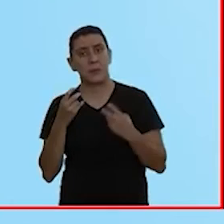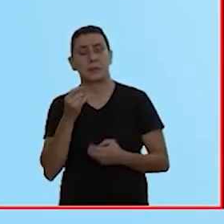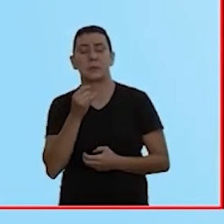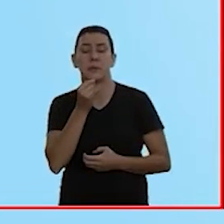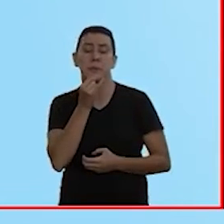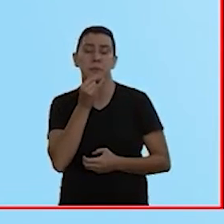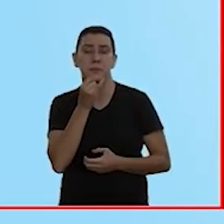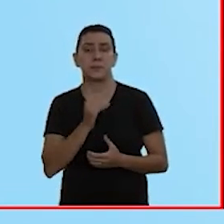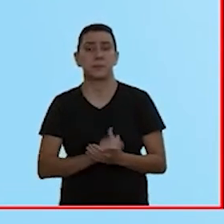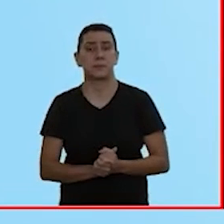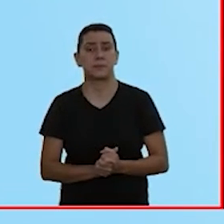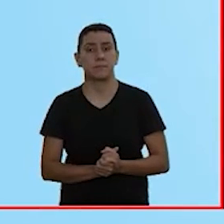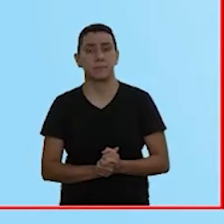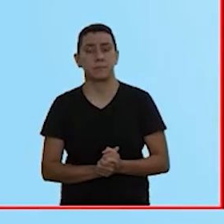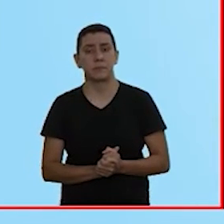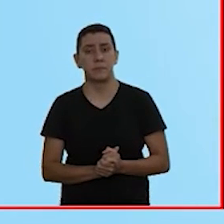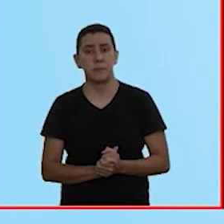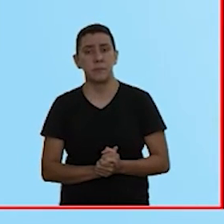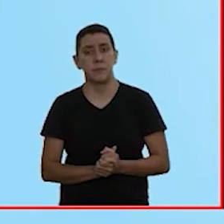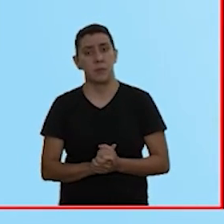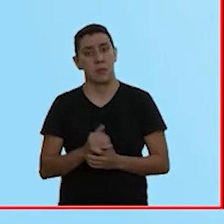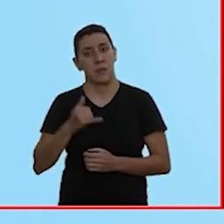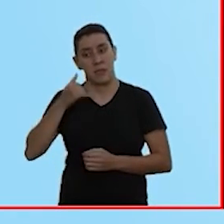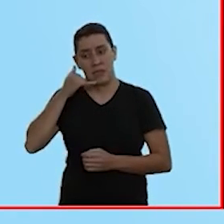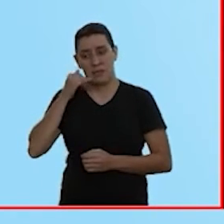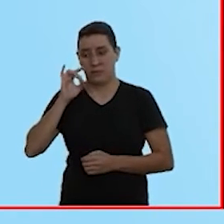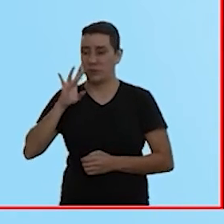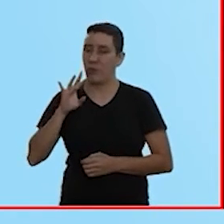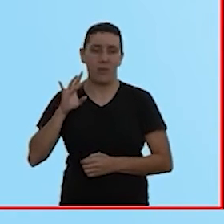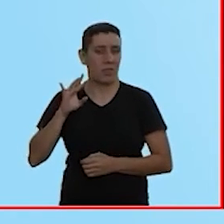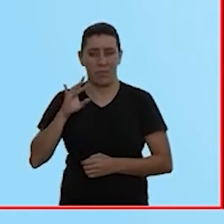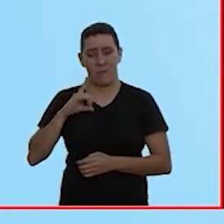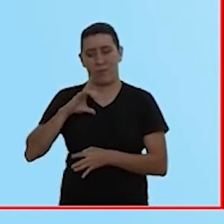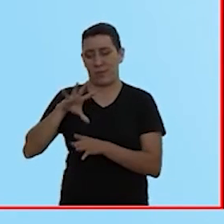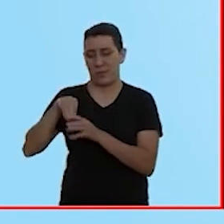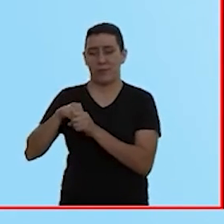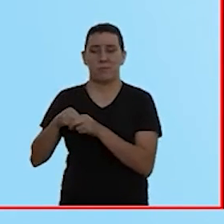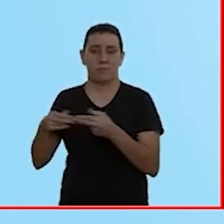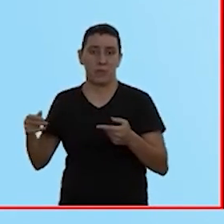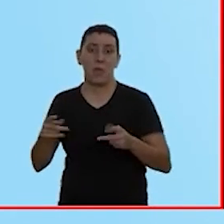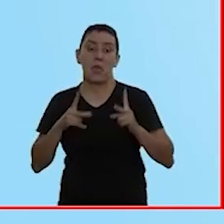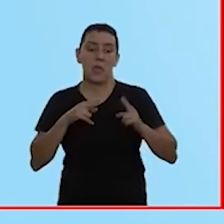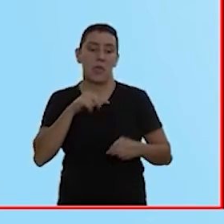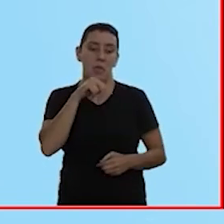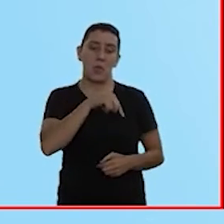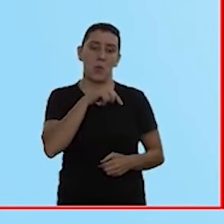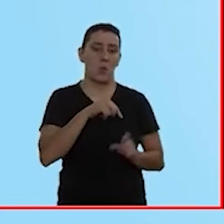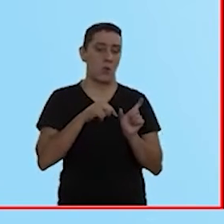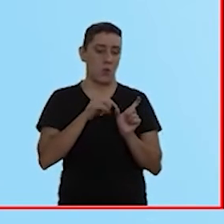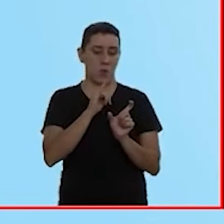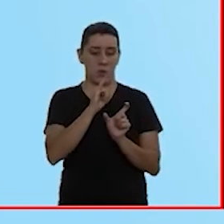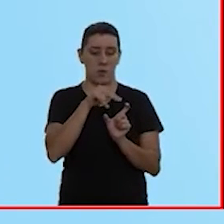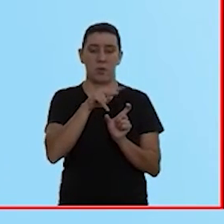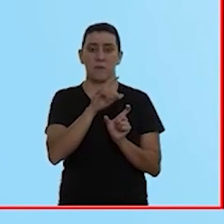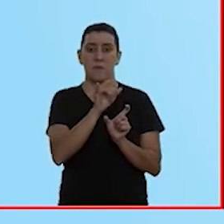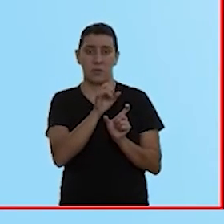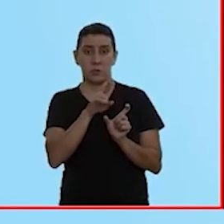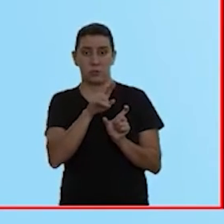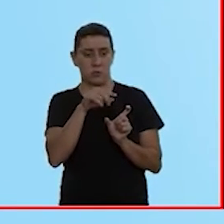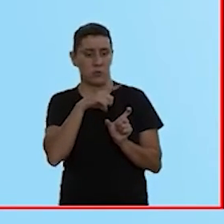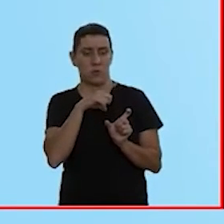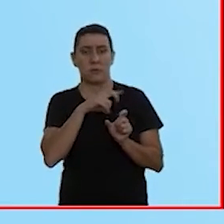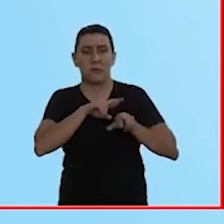que ele tem né vai muito além das chamadas e eu diria que com inversor é análogo né o aniversário de Faz uma série de aplicações